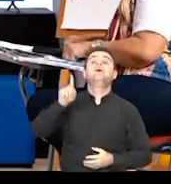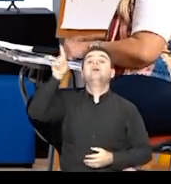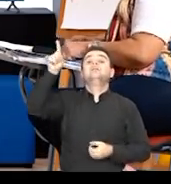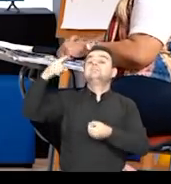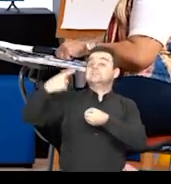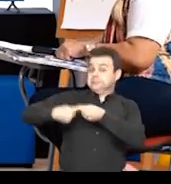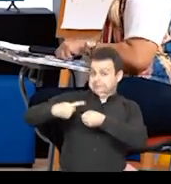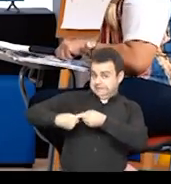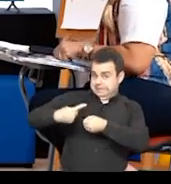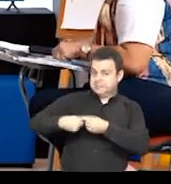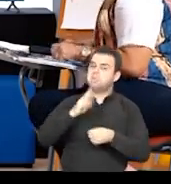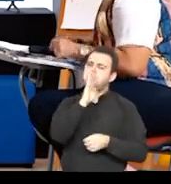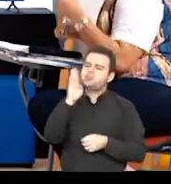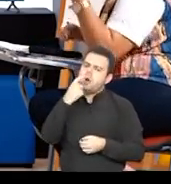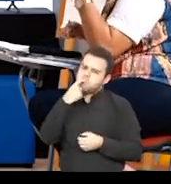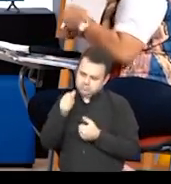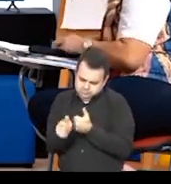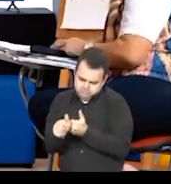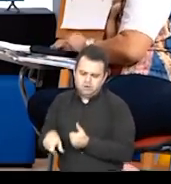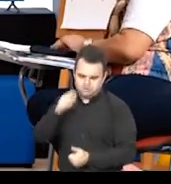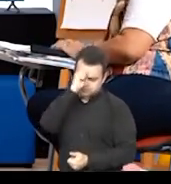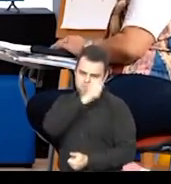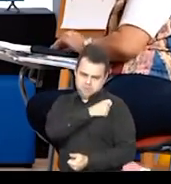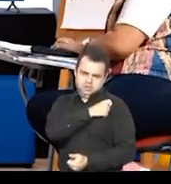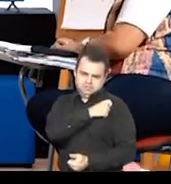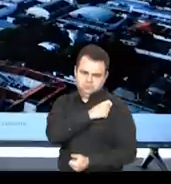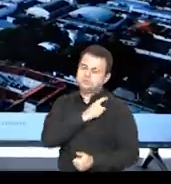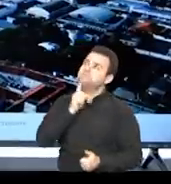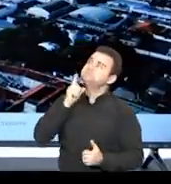de Badibacite, que é bem próximo daqui de Rio Preto.